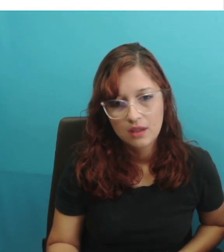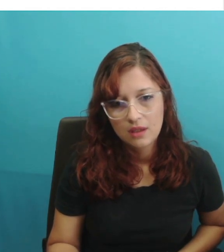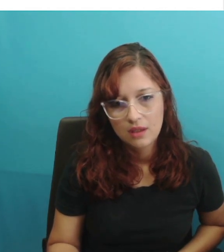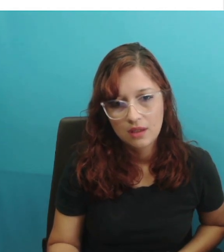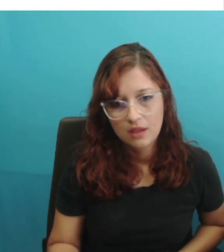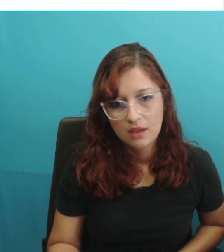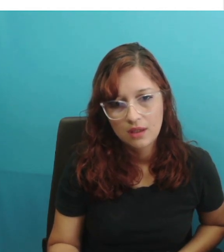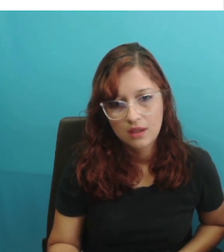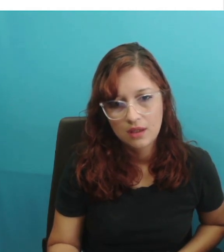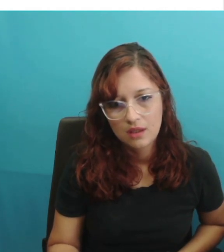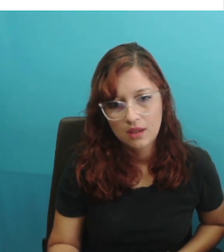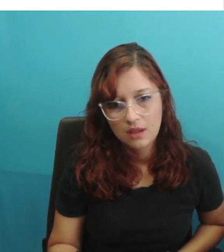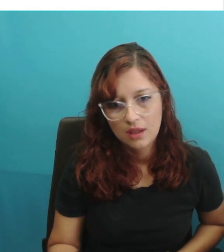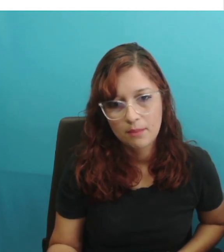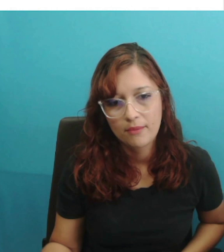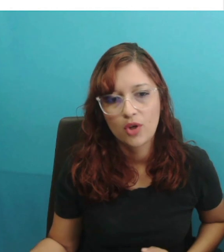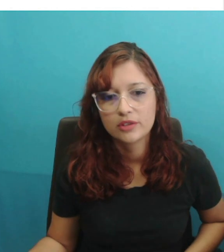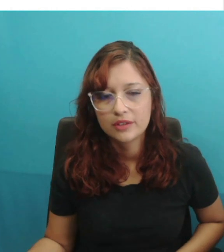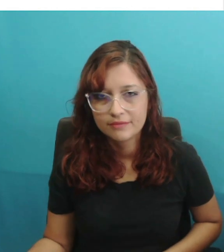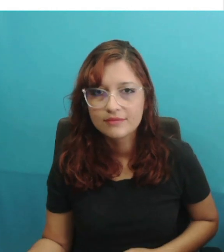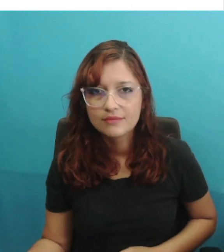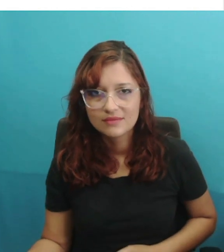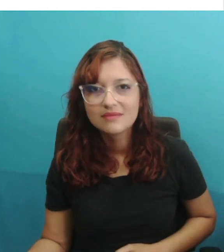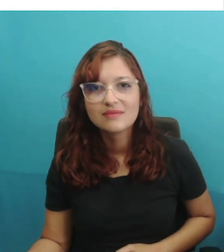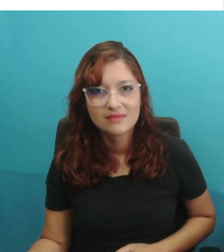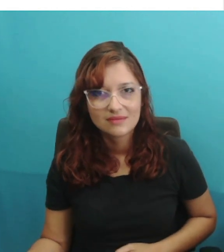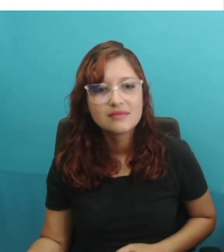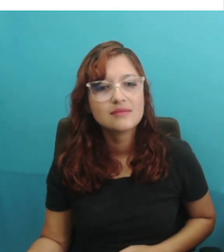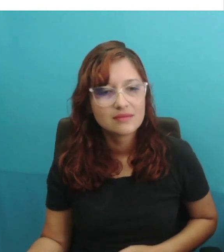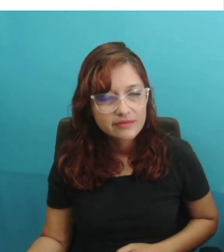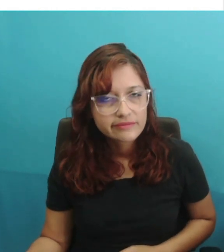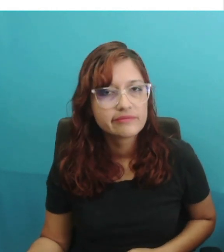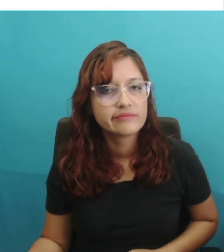abre a porta.